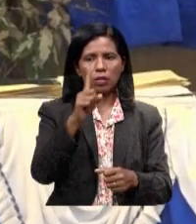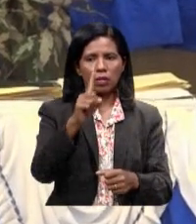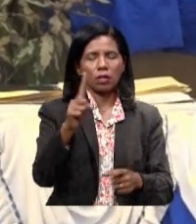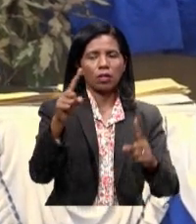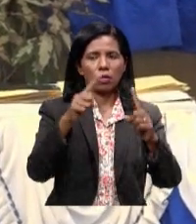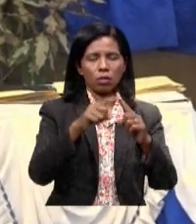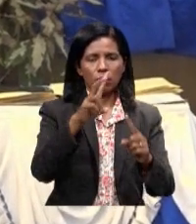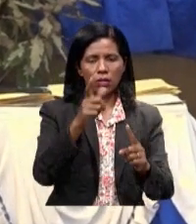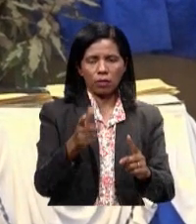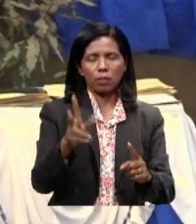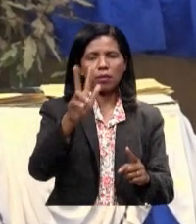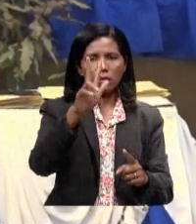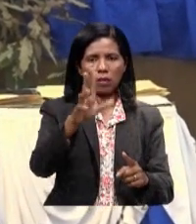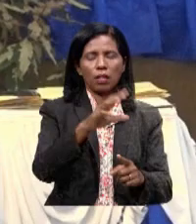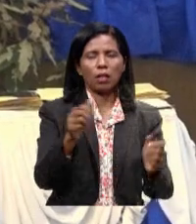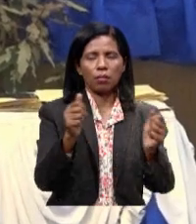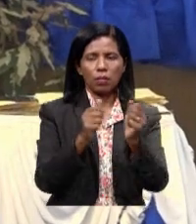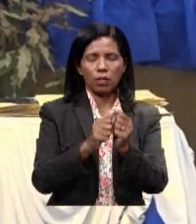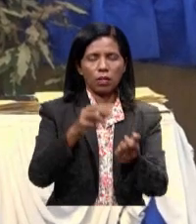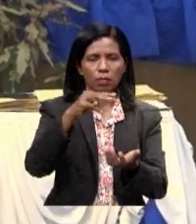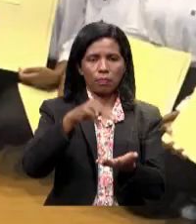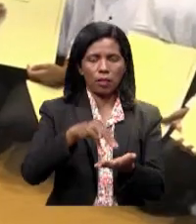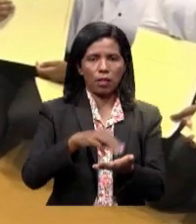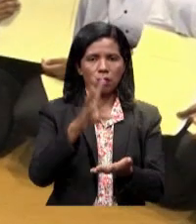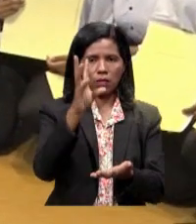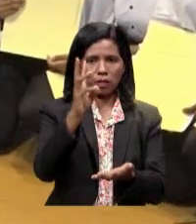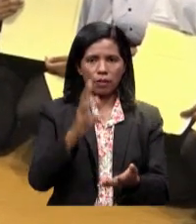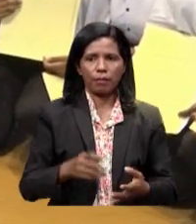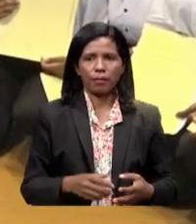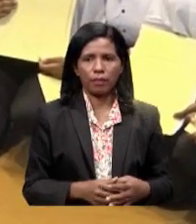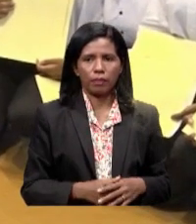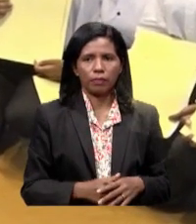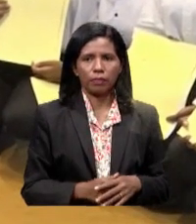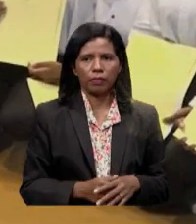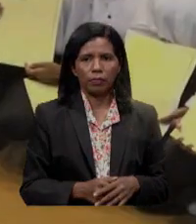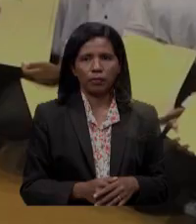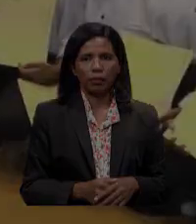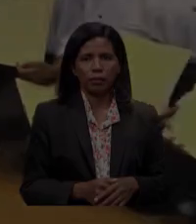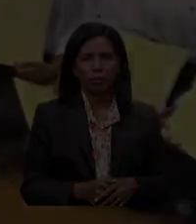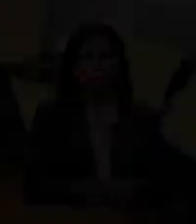rua nulurasing tolu, hamutu milhão nen. Agustín da Costa, José Sarmiento, Yemen.